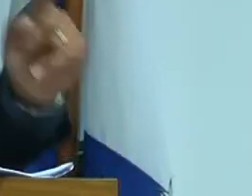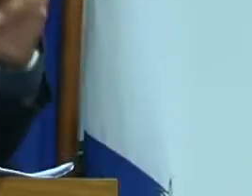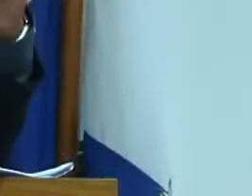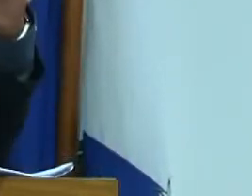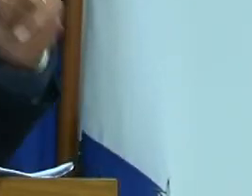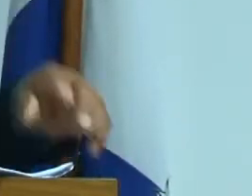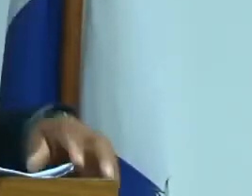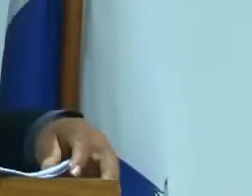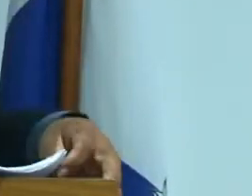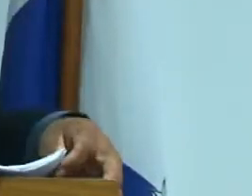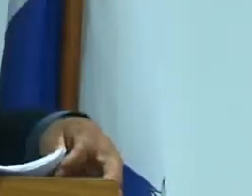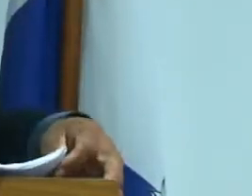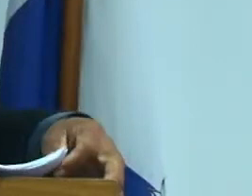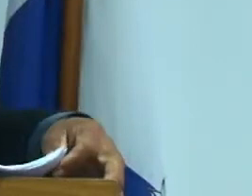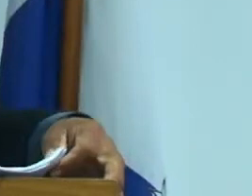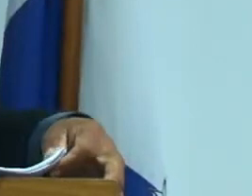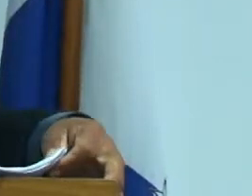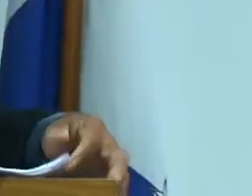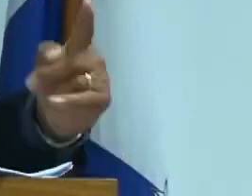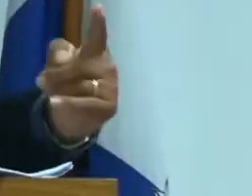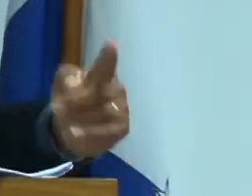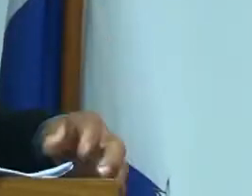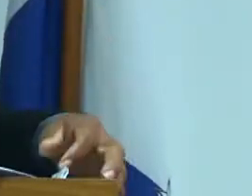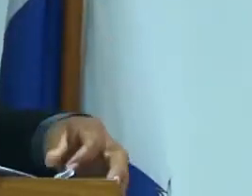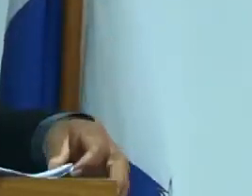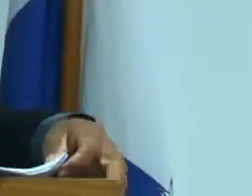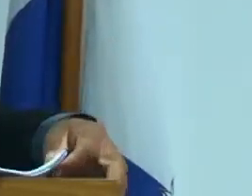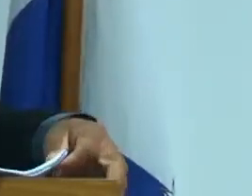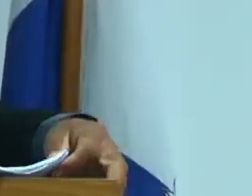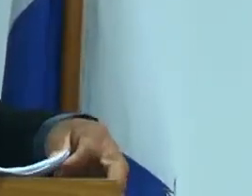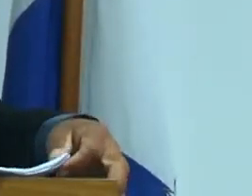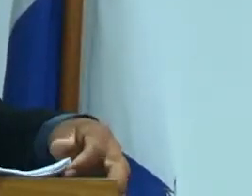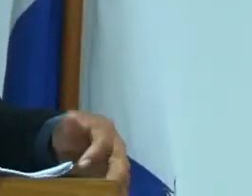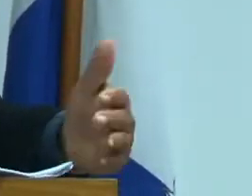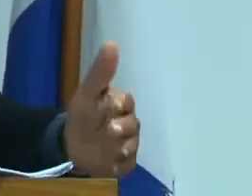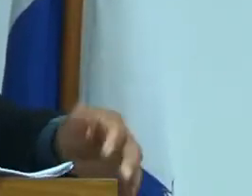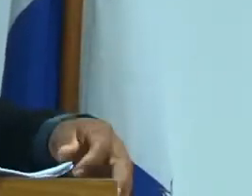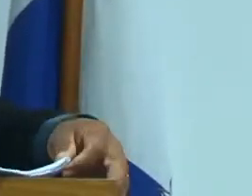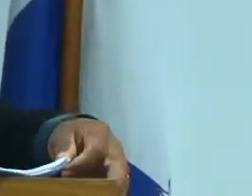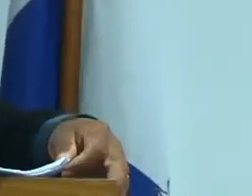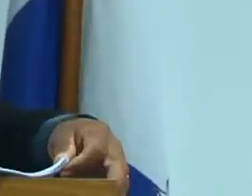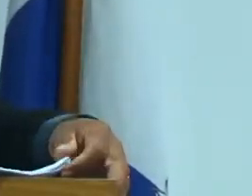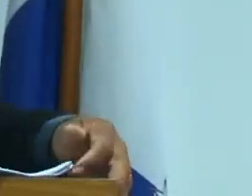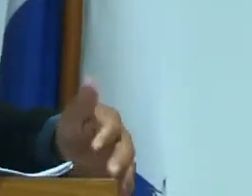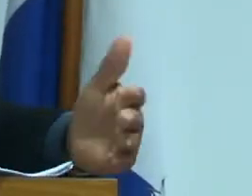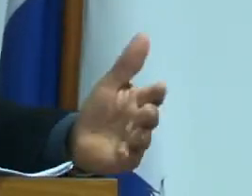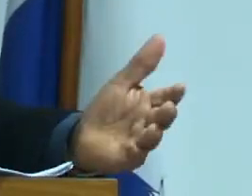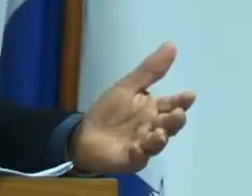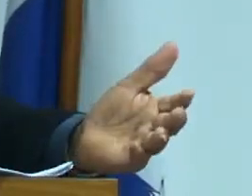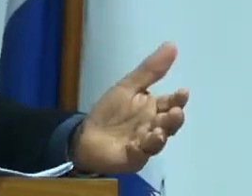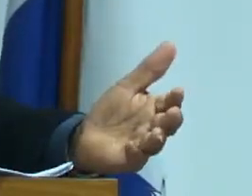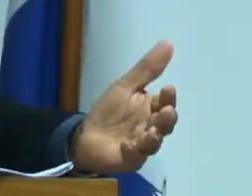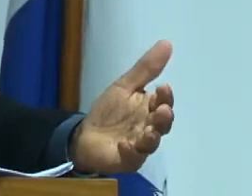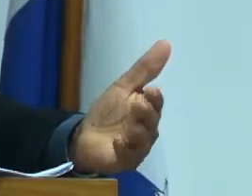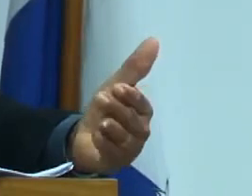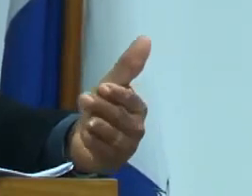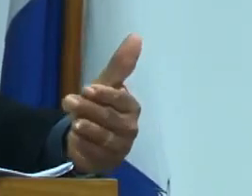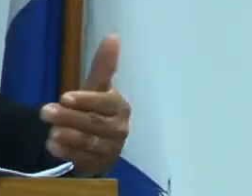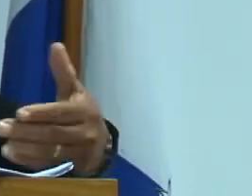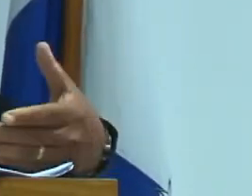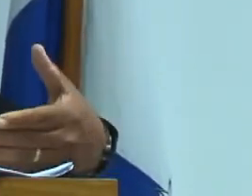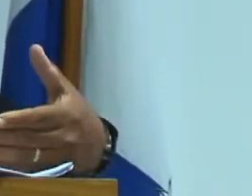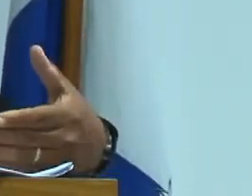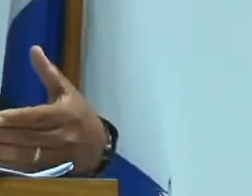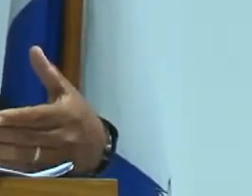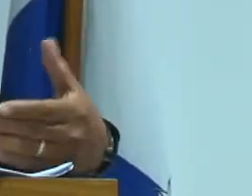Janeiro, tem vários aqui, né? Dá para roubar um minutinho. A gente tem essa coordenadoria que foi um projeto de lei.